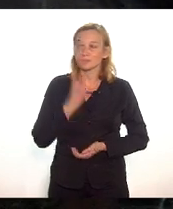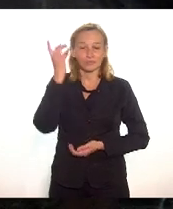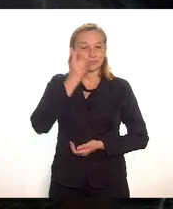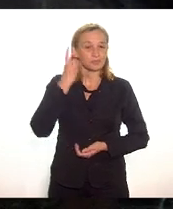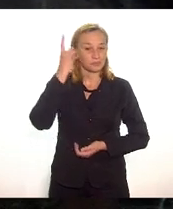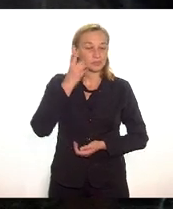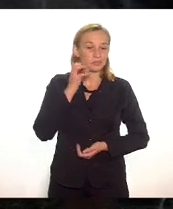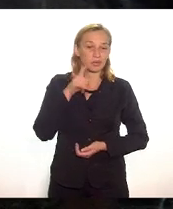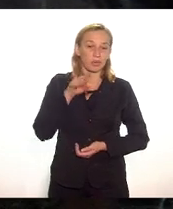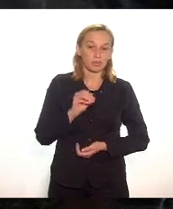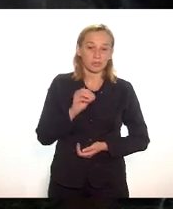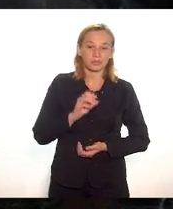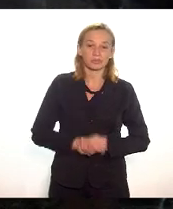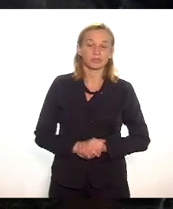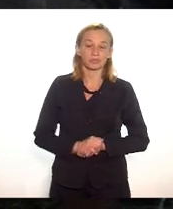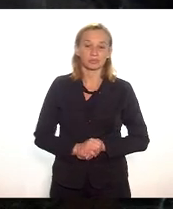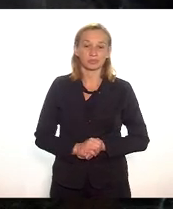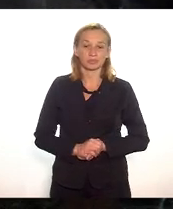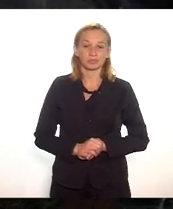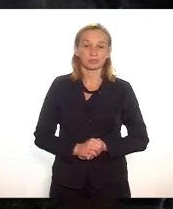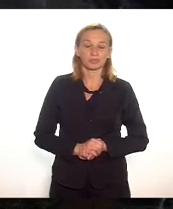Deputado Dr. Deodato.